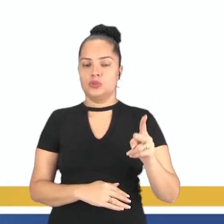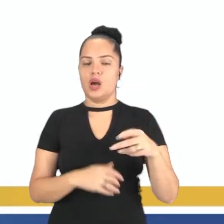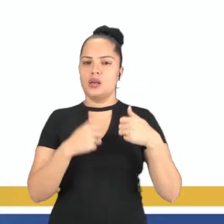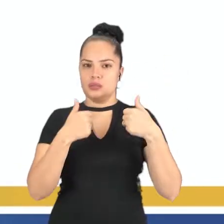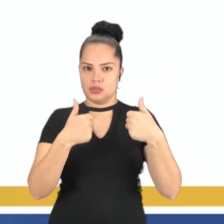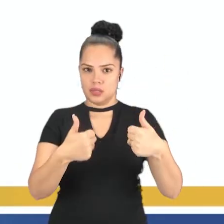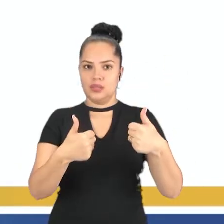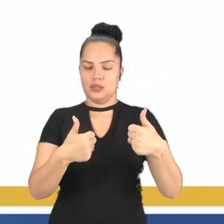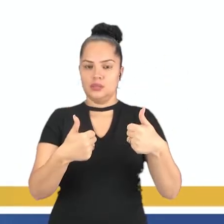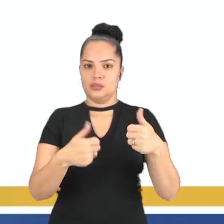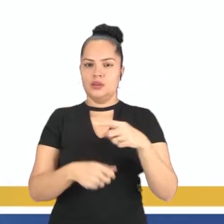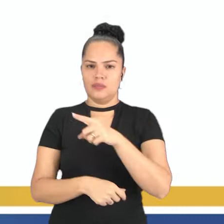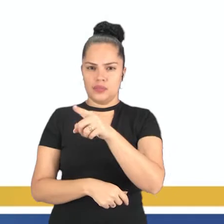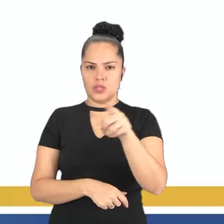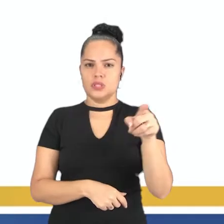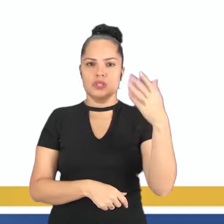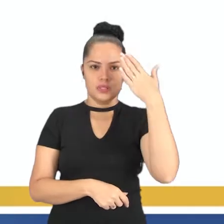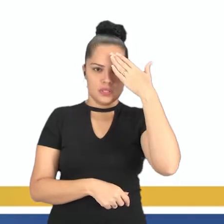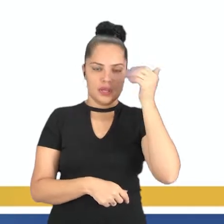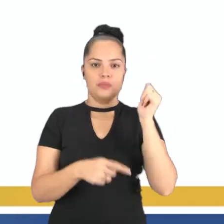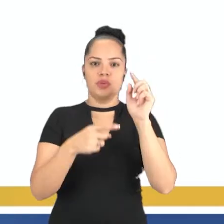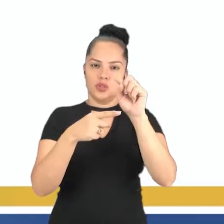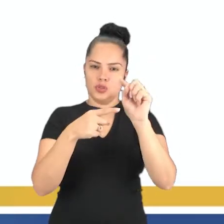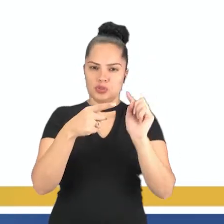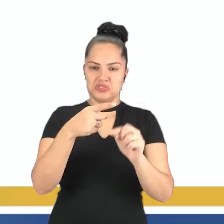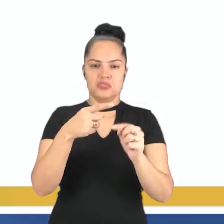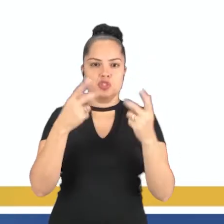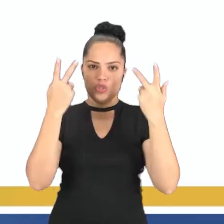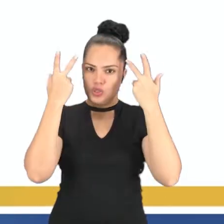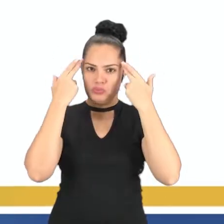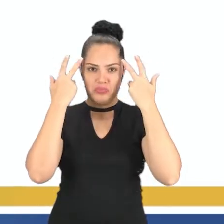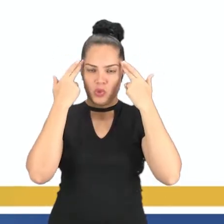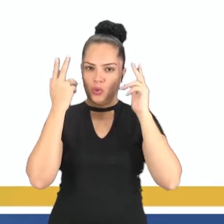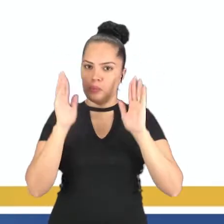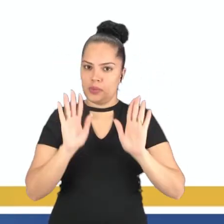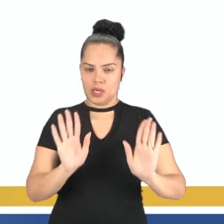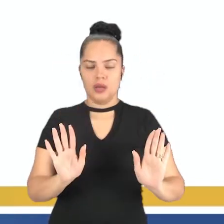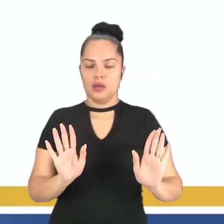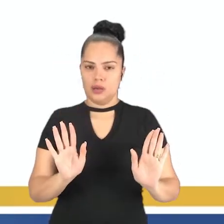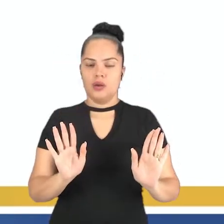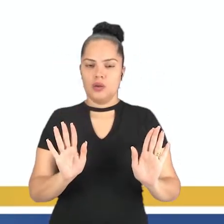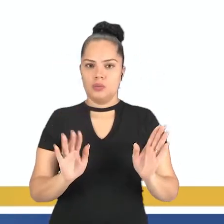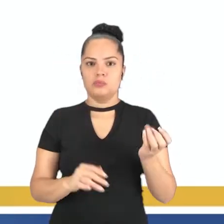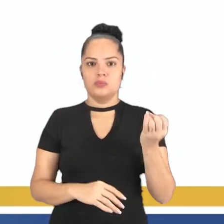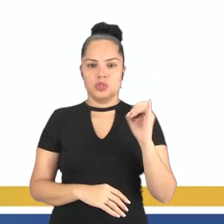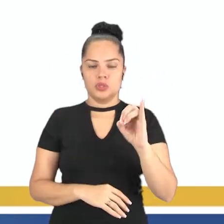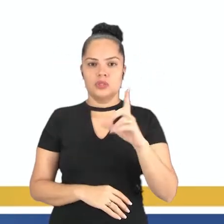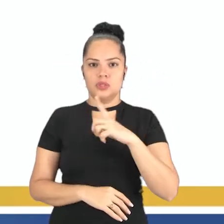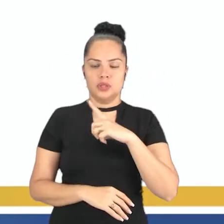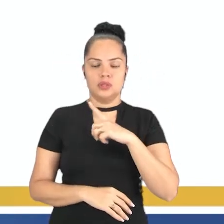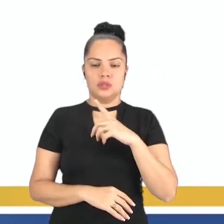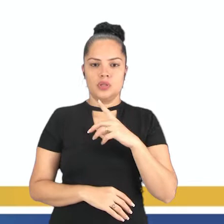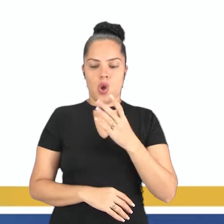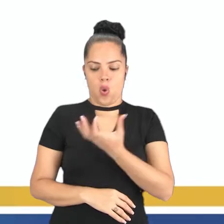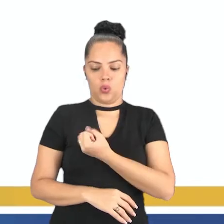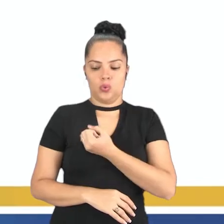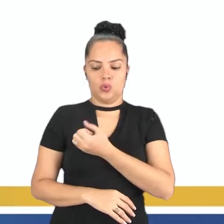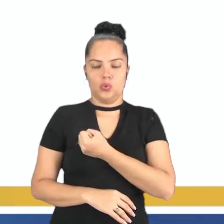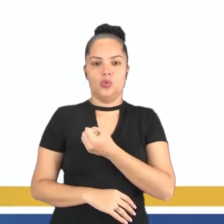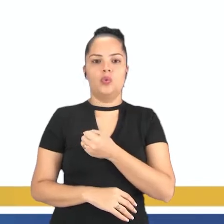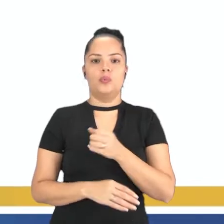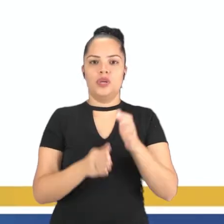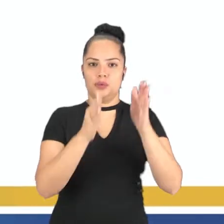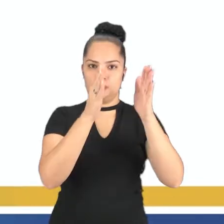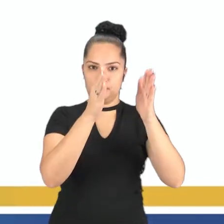já sabe dividir da forma tradicional, não é? Quando nós temos o dividendo e o divisor, quando o dividendo